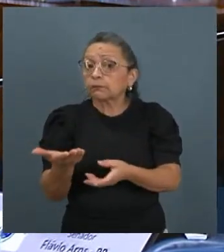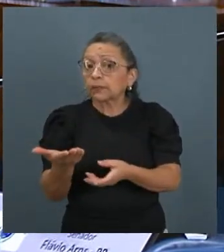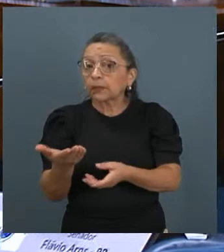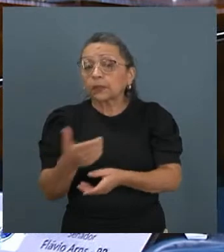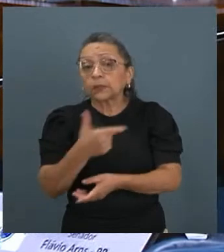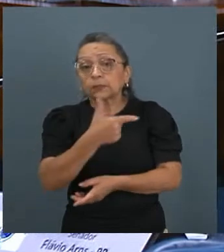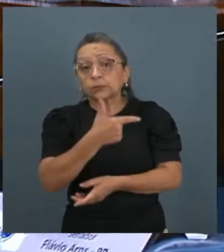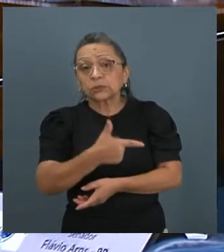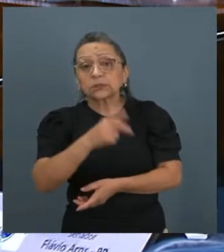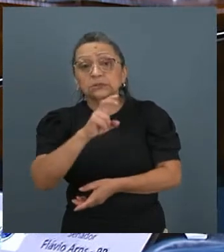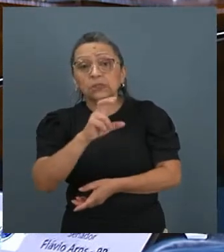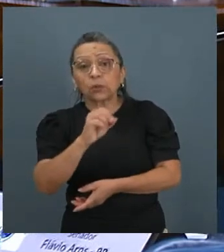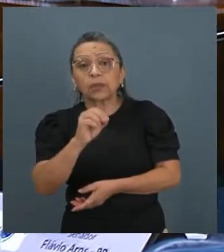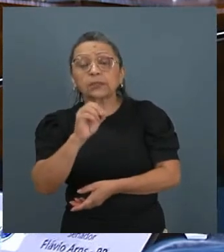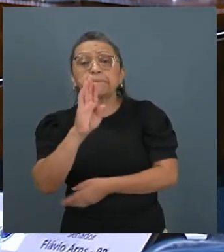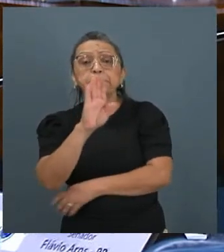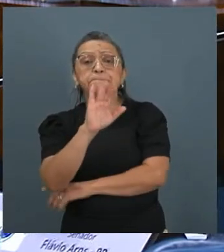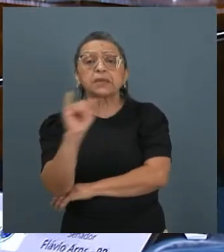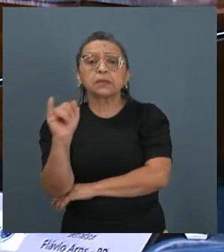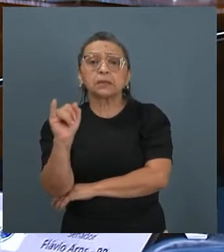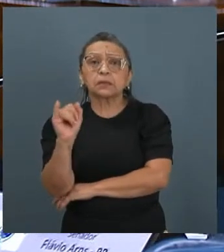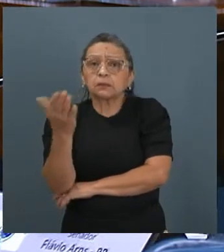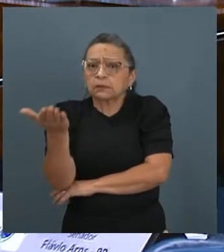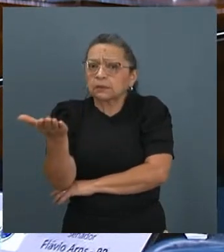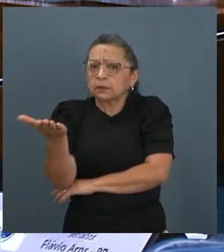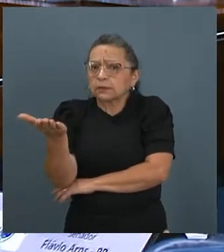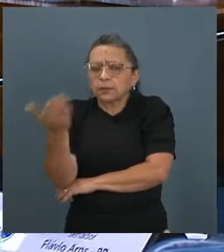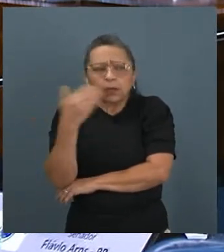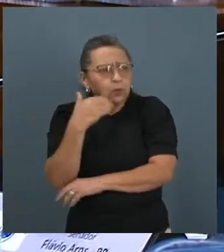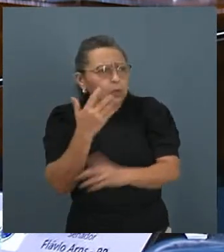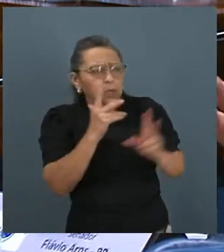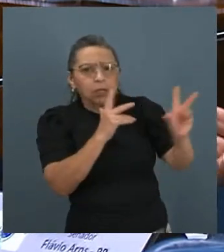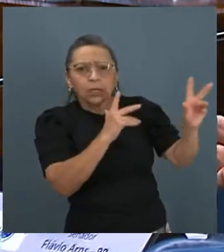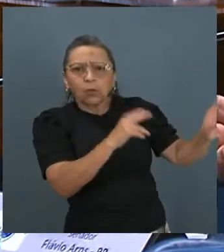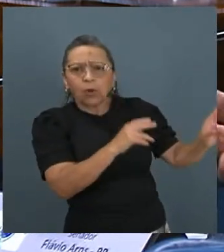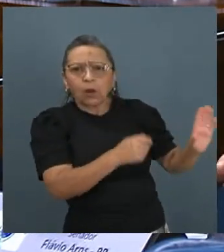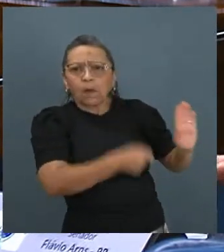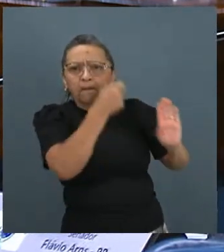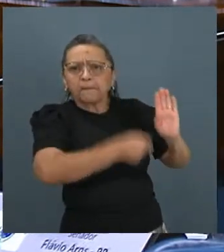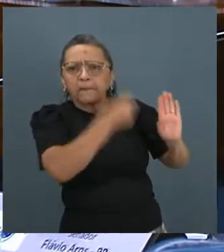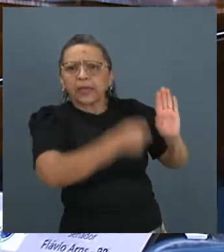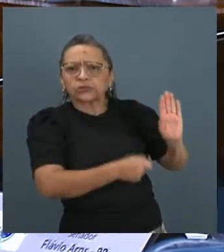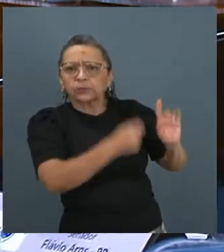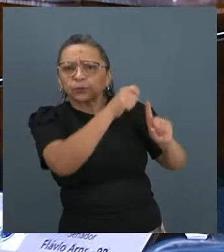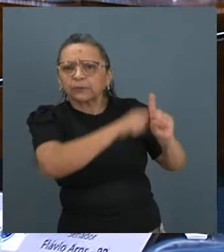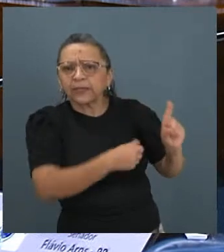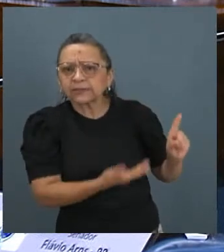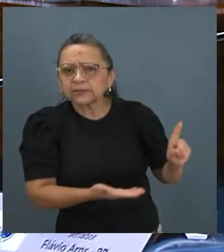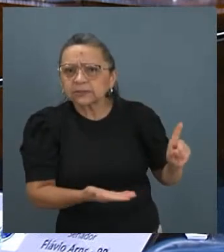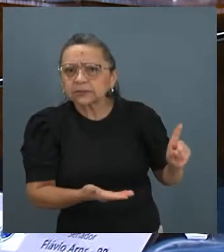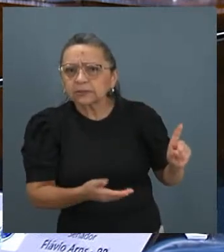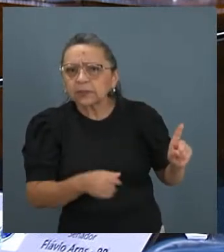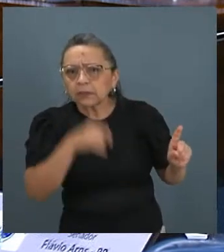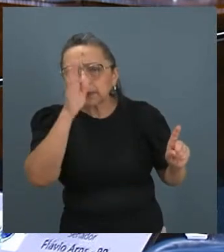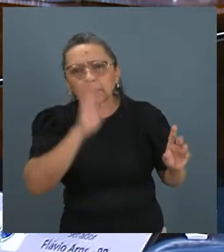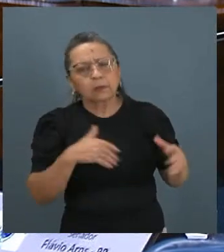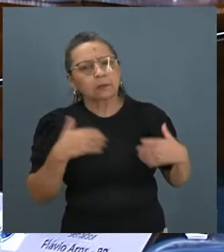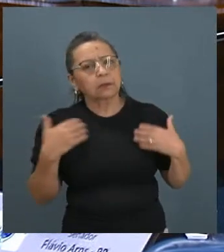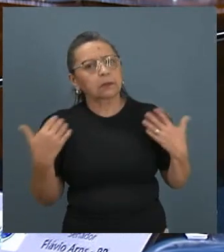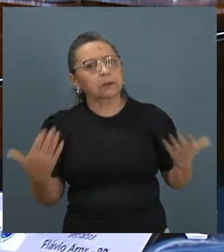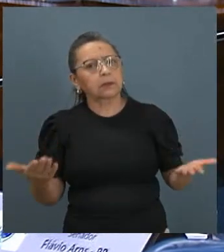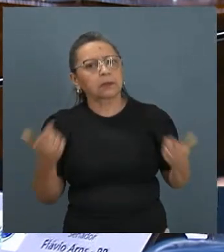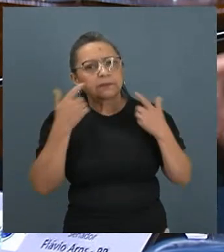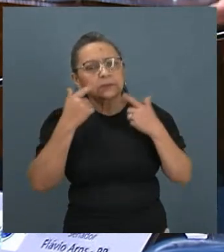de 250 bilhões. Então, seria o mesmo orçamento das bets no Brasil. Então, é um